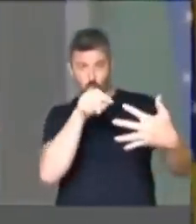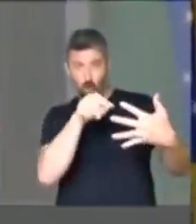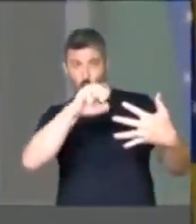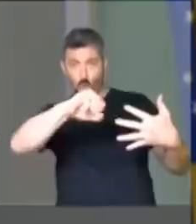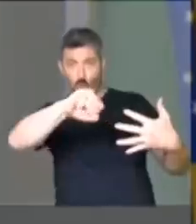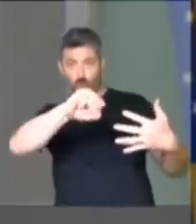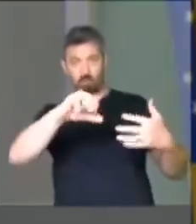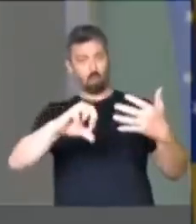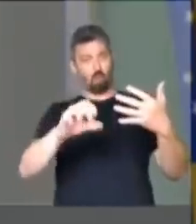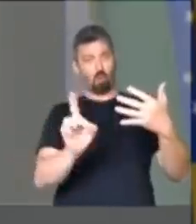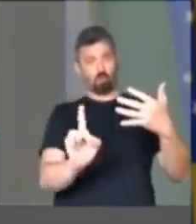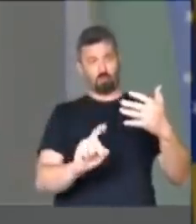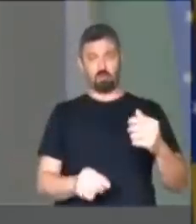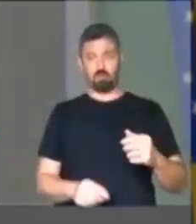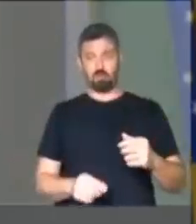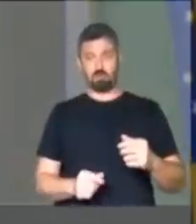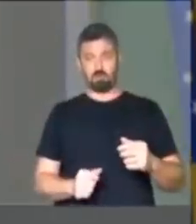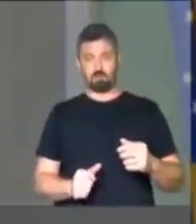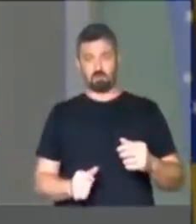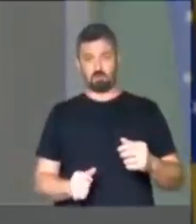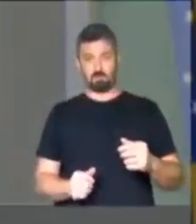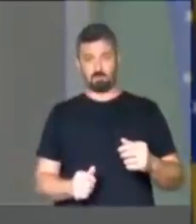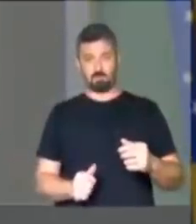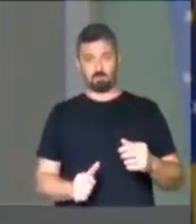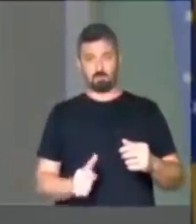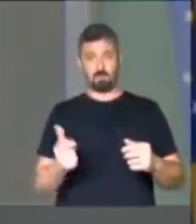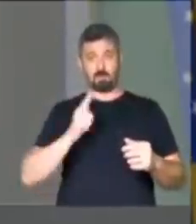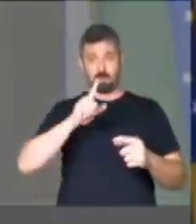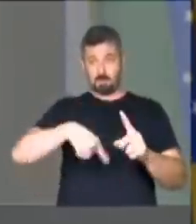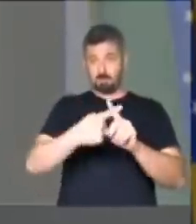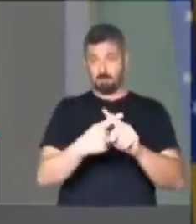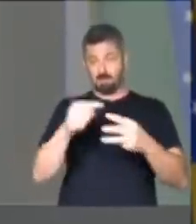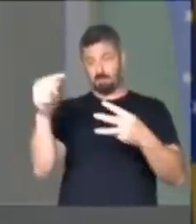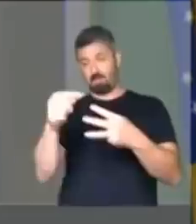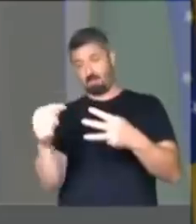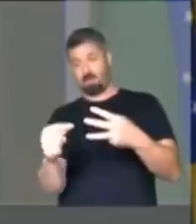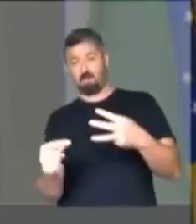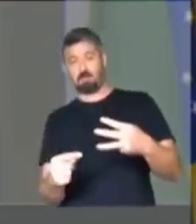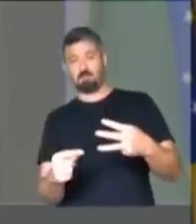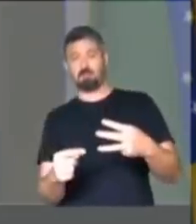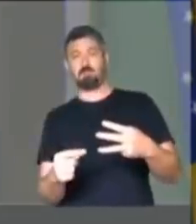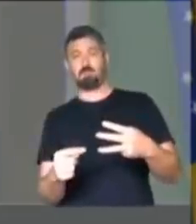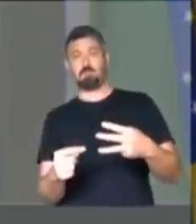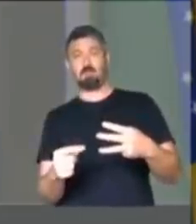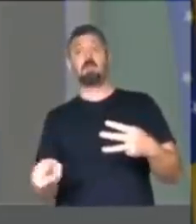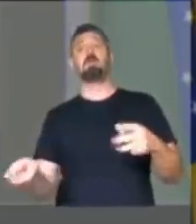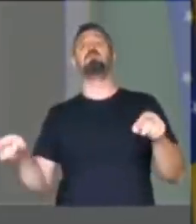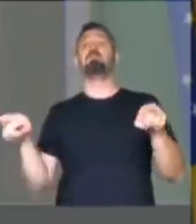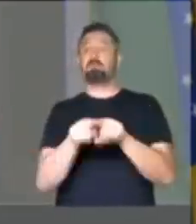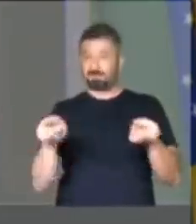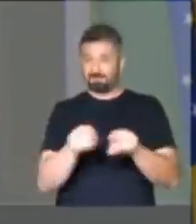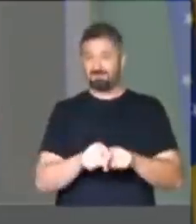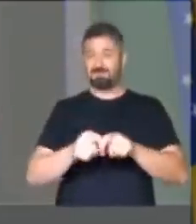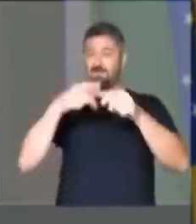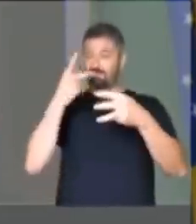9. Fora esse, há outros três que também